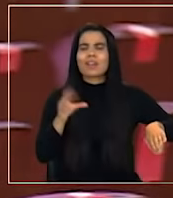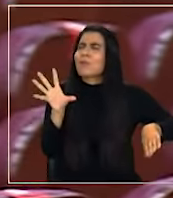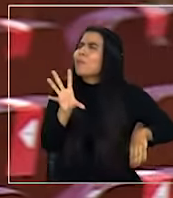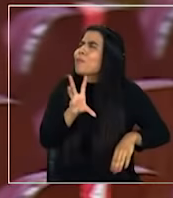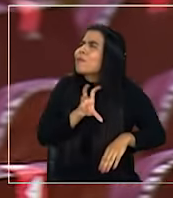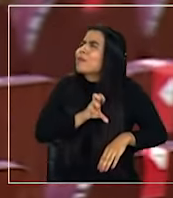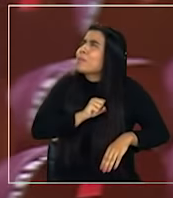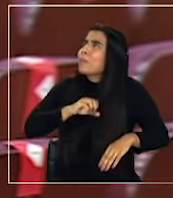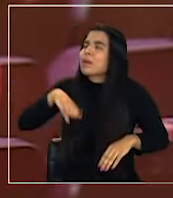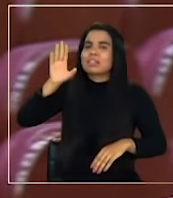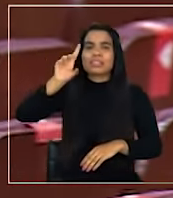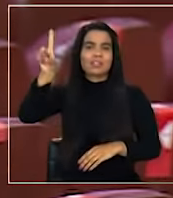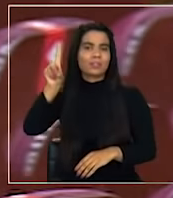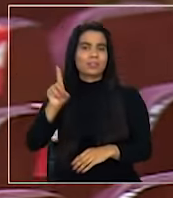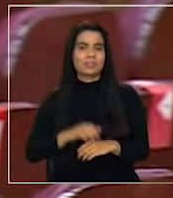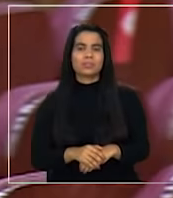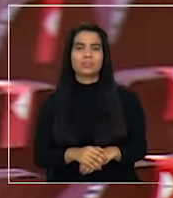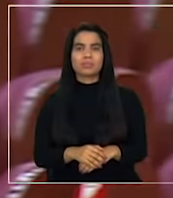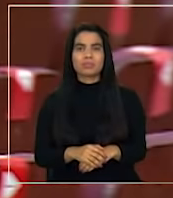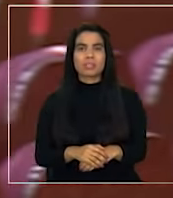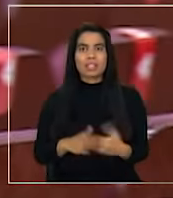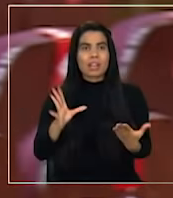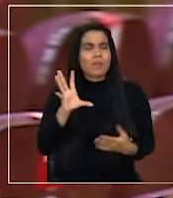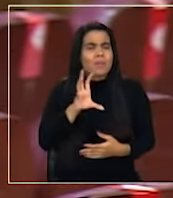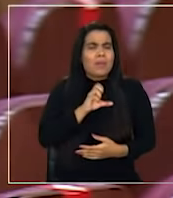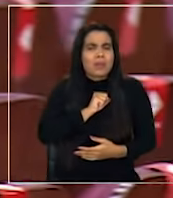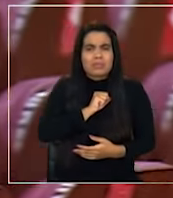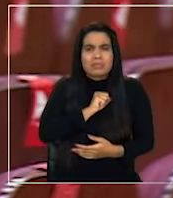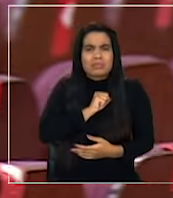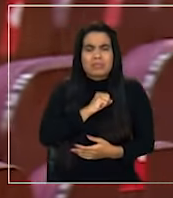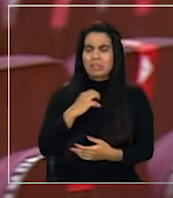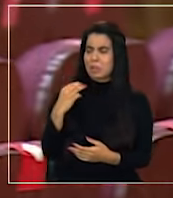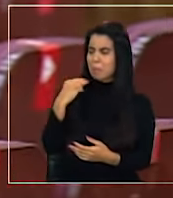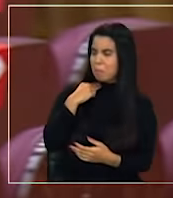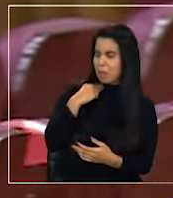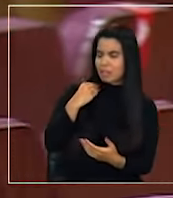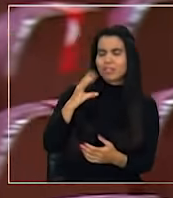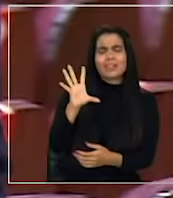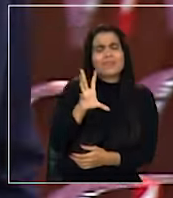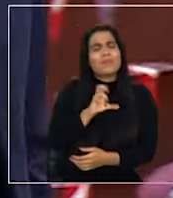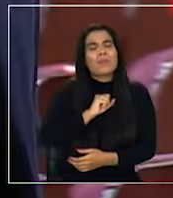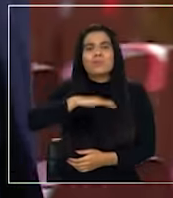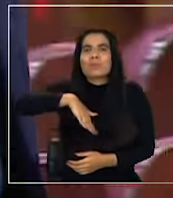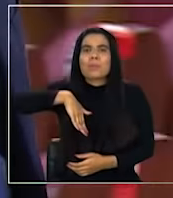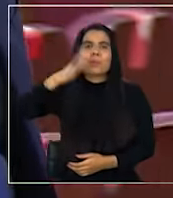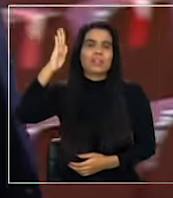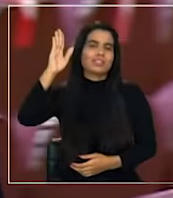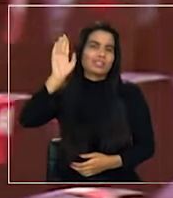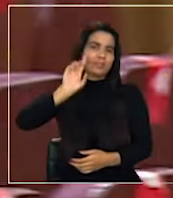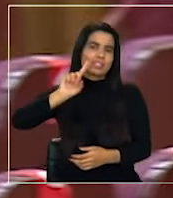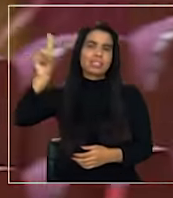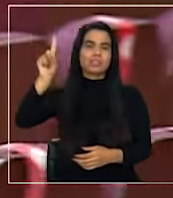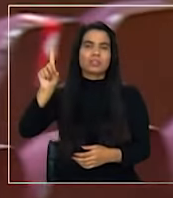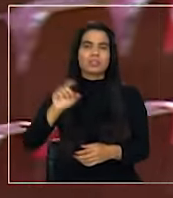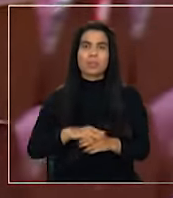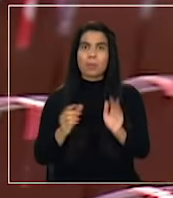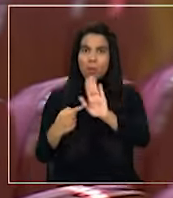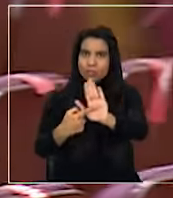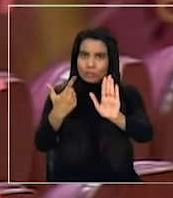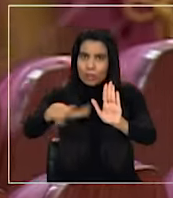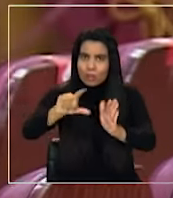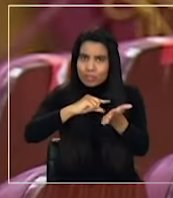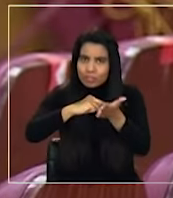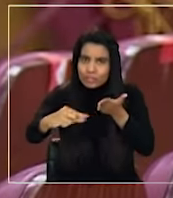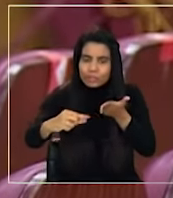saldo bancário. Eu amo os teus mandamentos, eu amo a tua palavra. Deixa o versículo aí na tela, por favor.